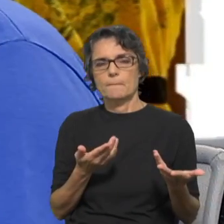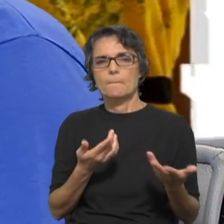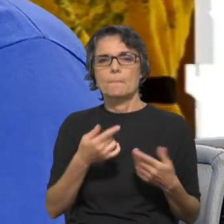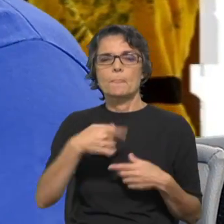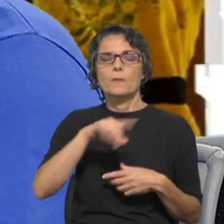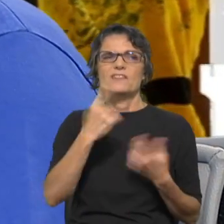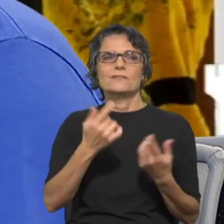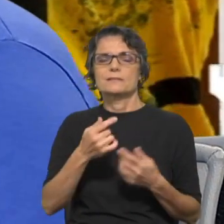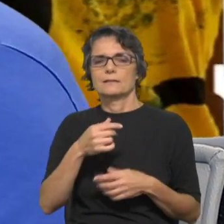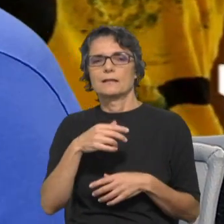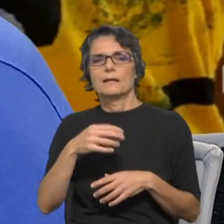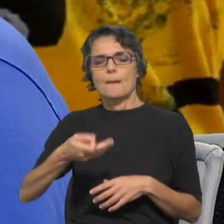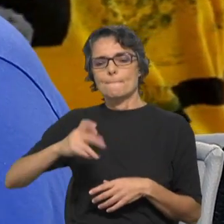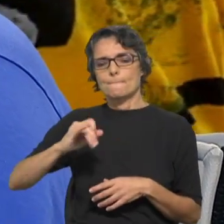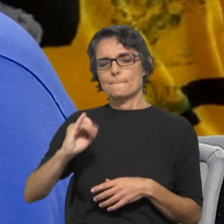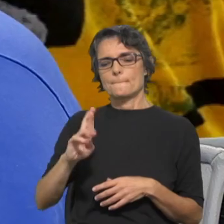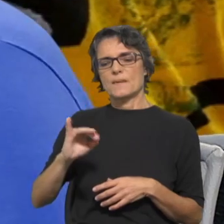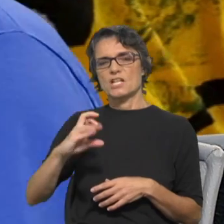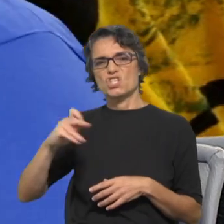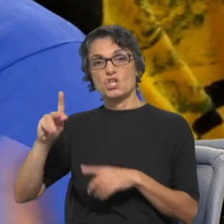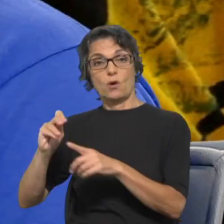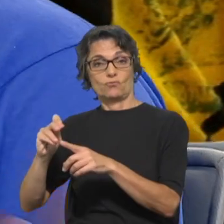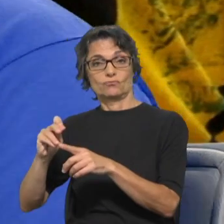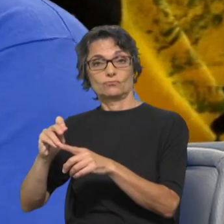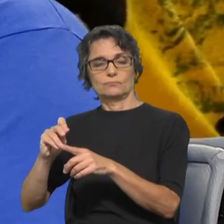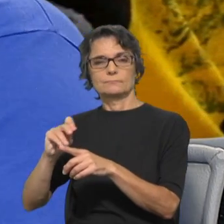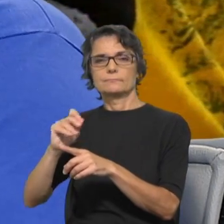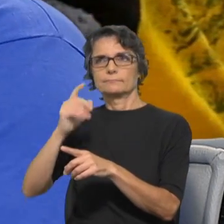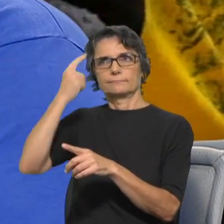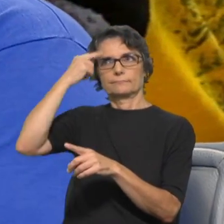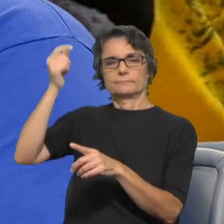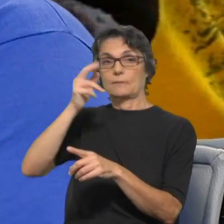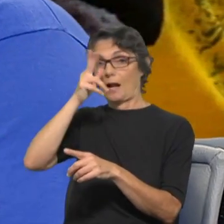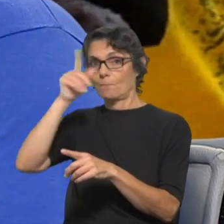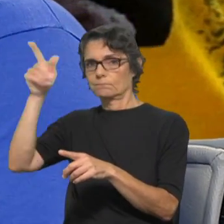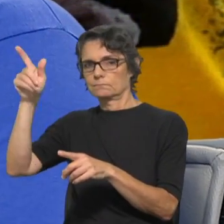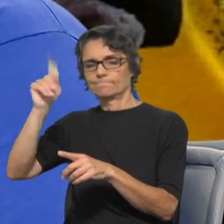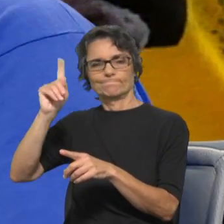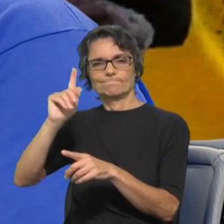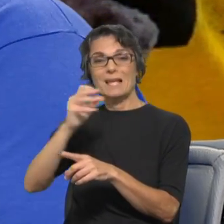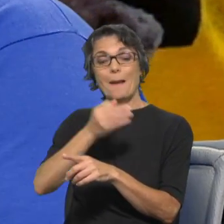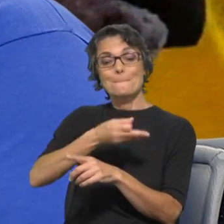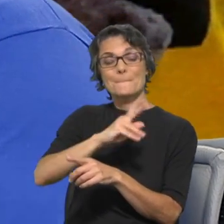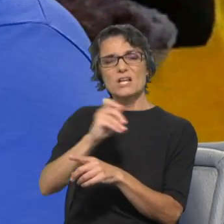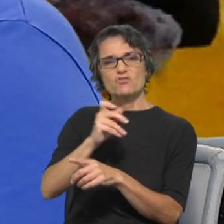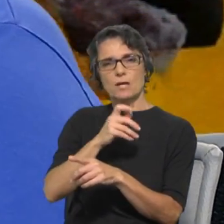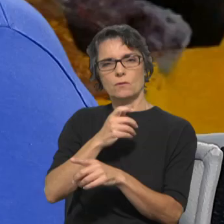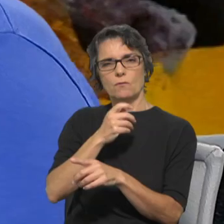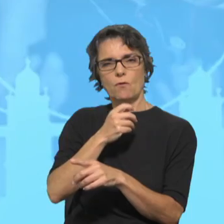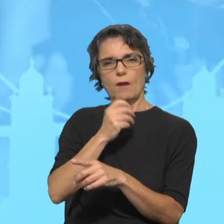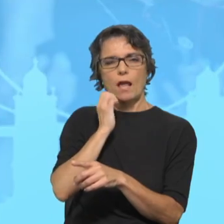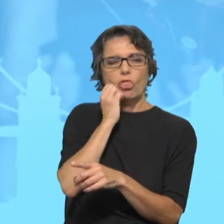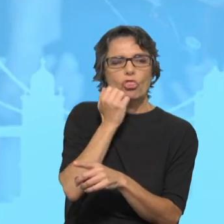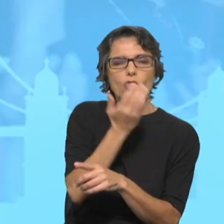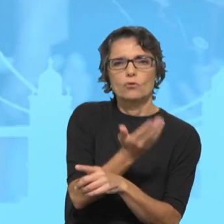namorados, pensamos nos beijinhos e nos abraços, mas a paixão, de facto, o amor comporta a dor. E penso que Jesus nos quis